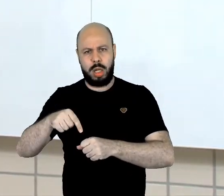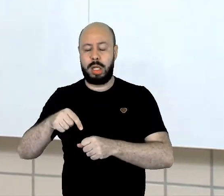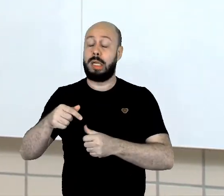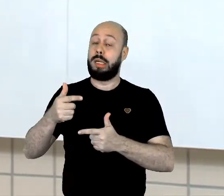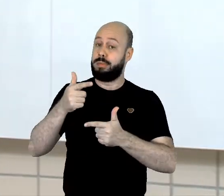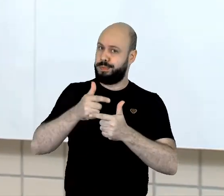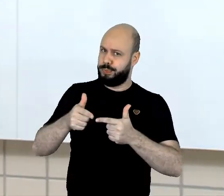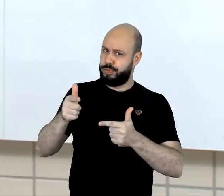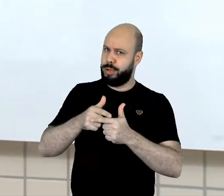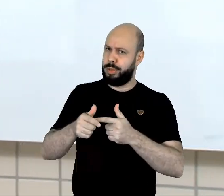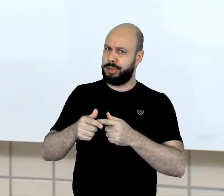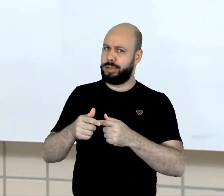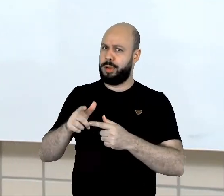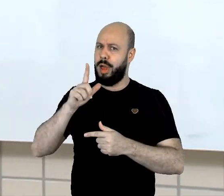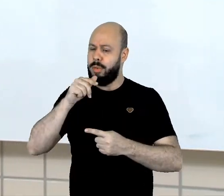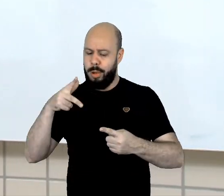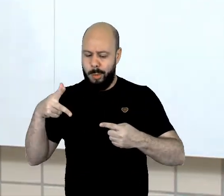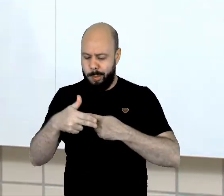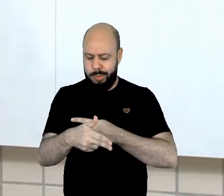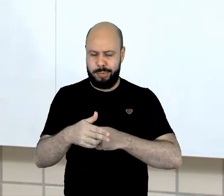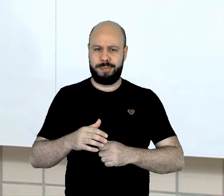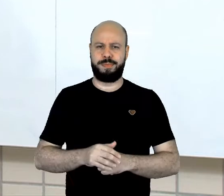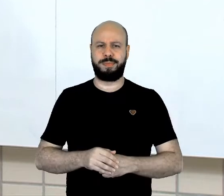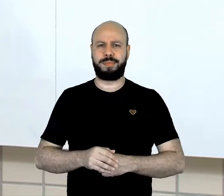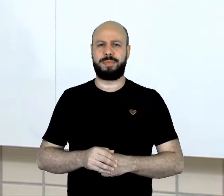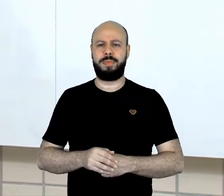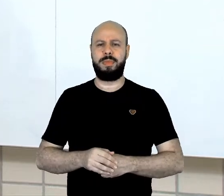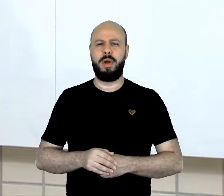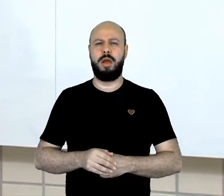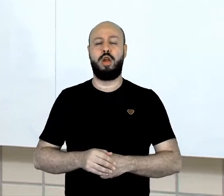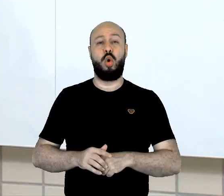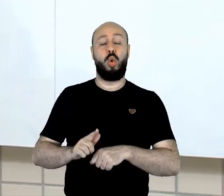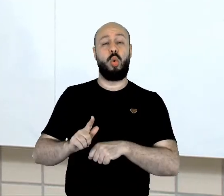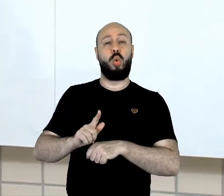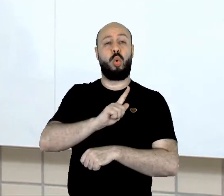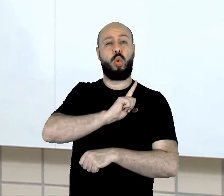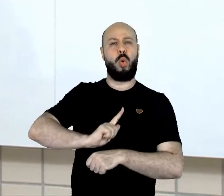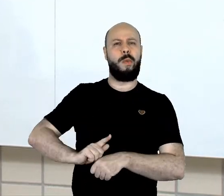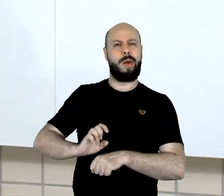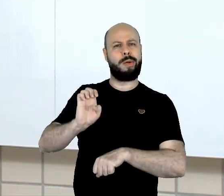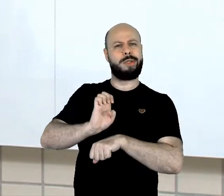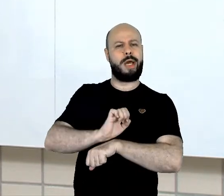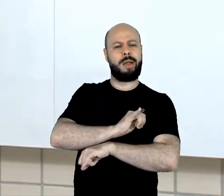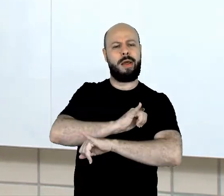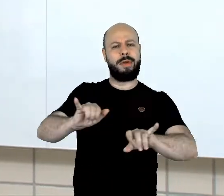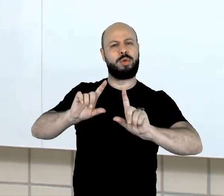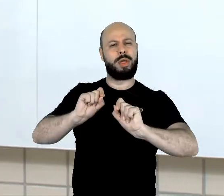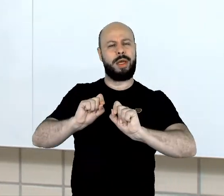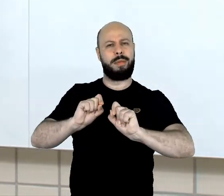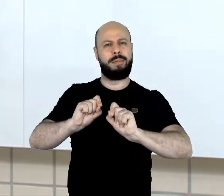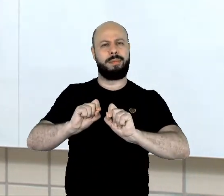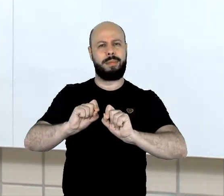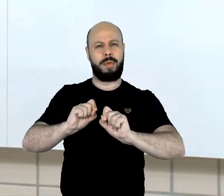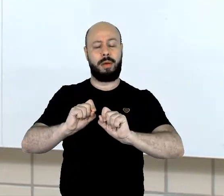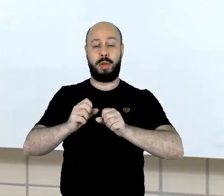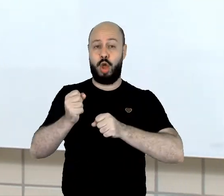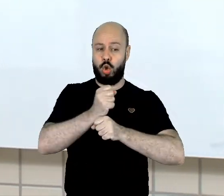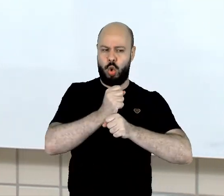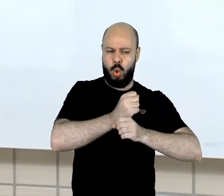probleminhas com questão de corte de água. O que o governo do estado decretou? Que lá no início do